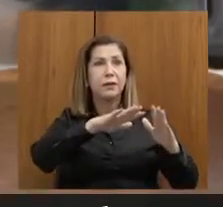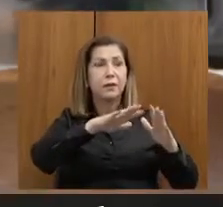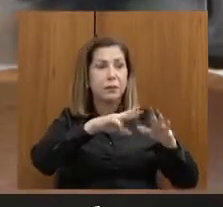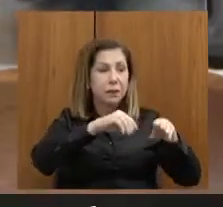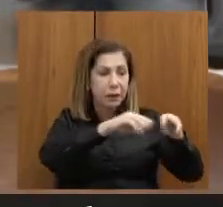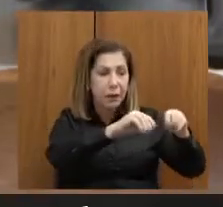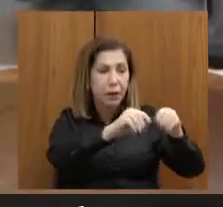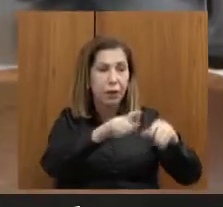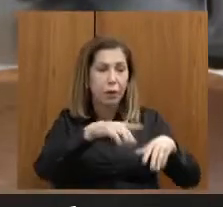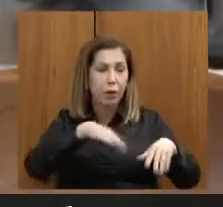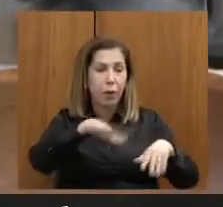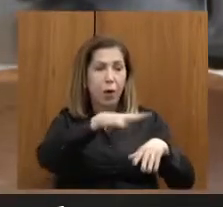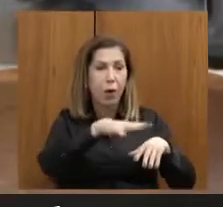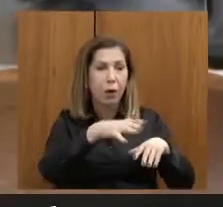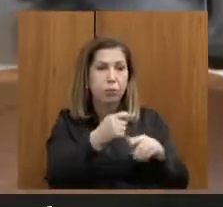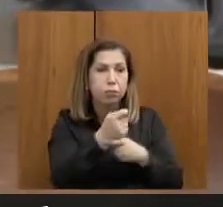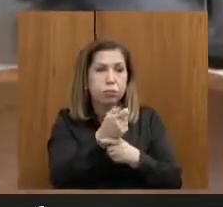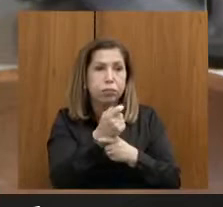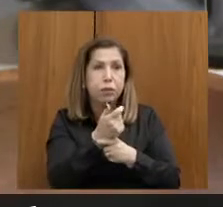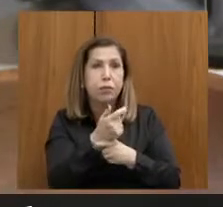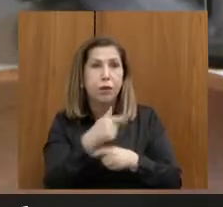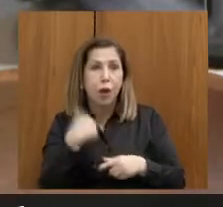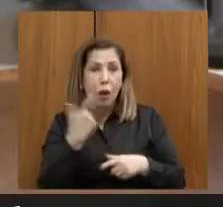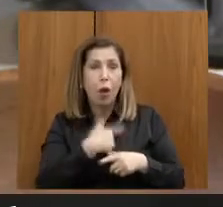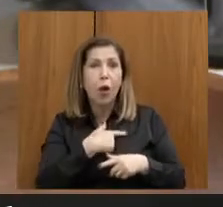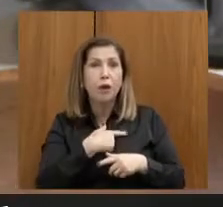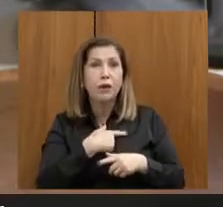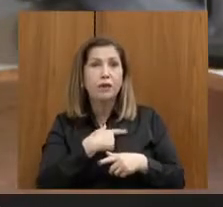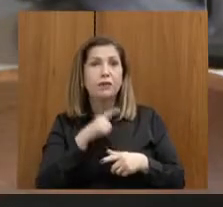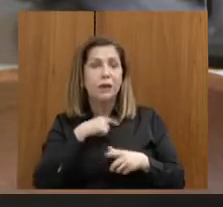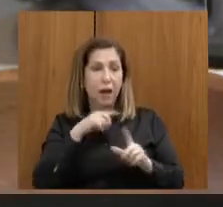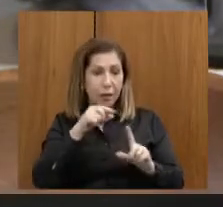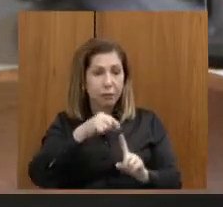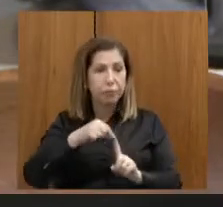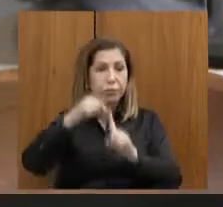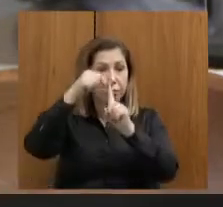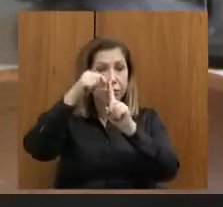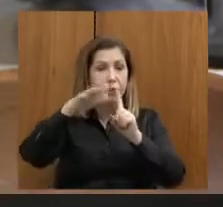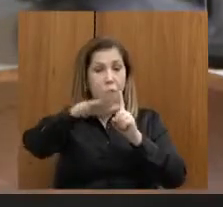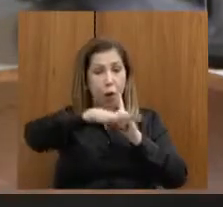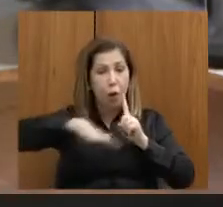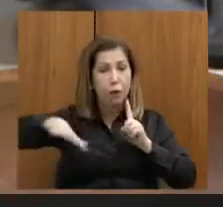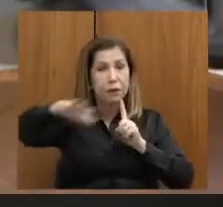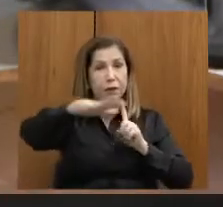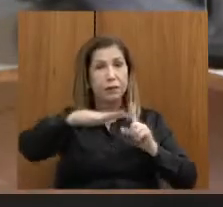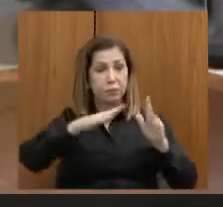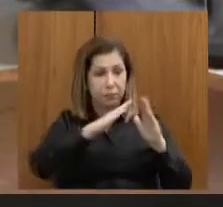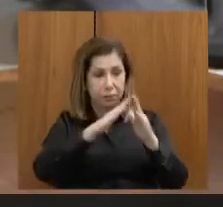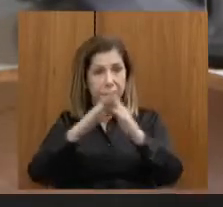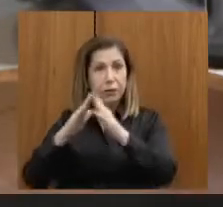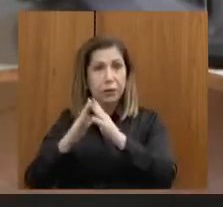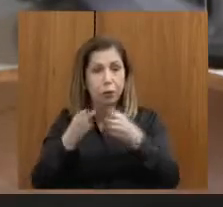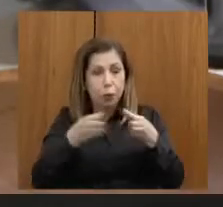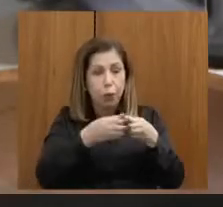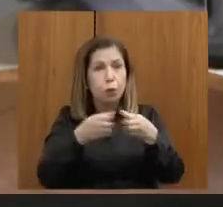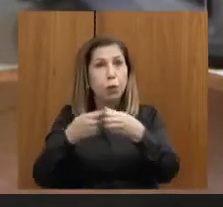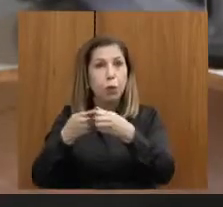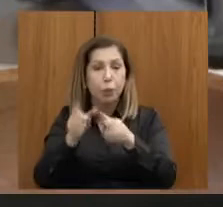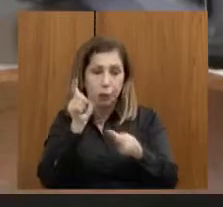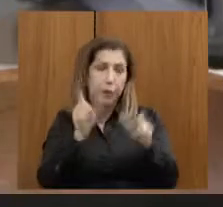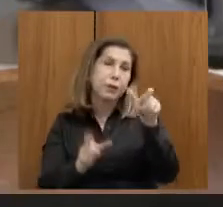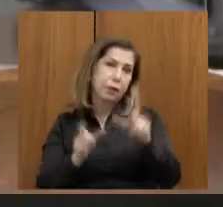pouco e pelo tamanho que ele representa Eu também que ele representa em pessoas